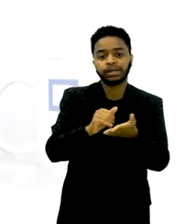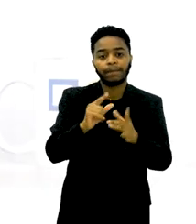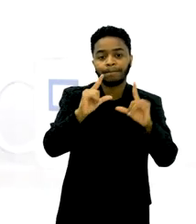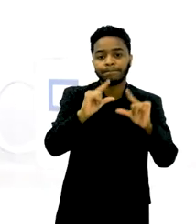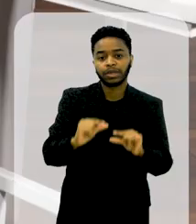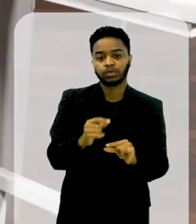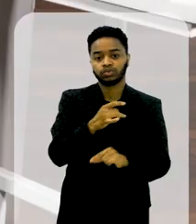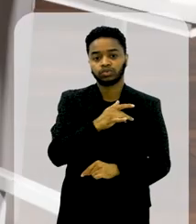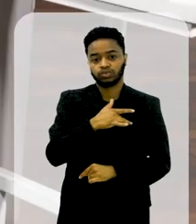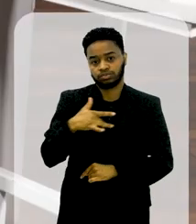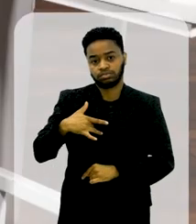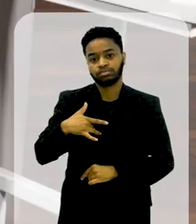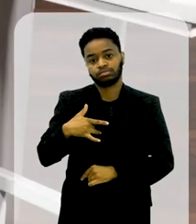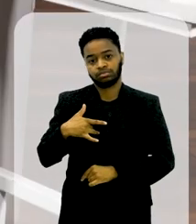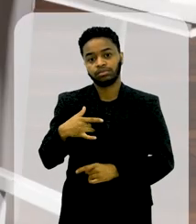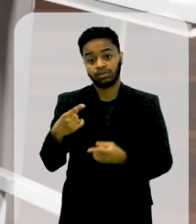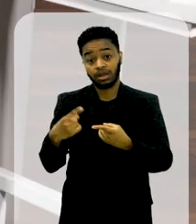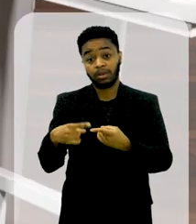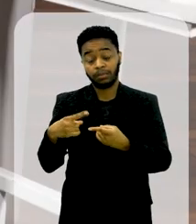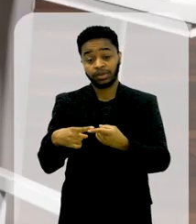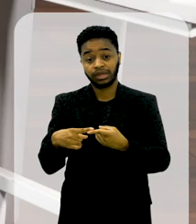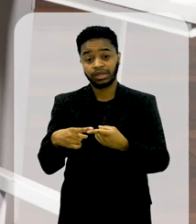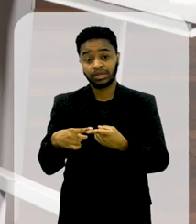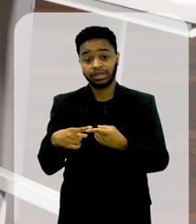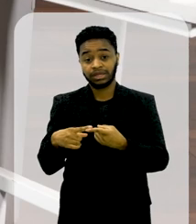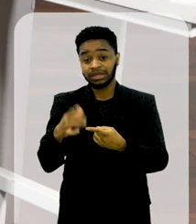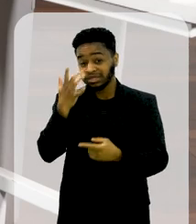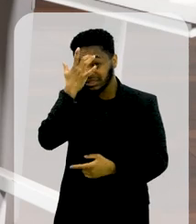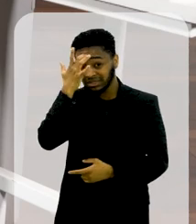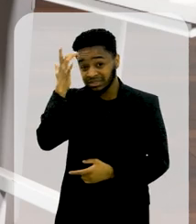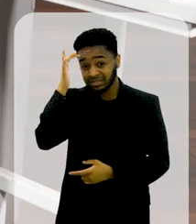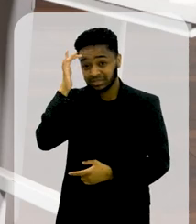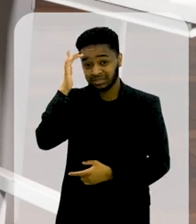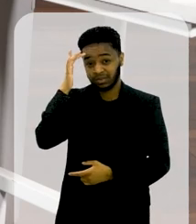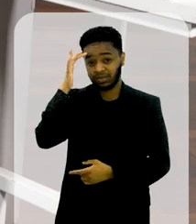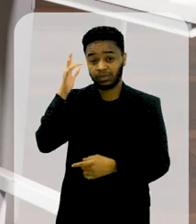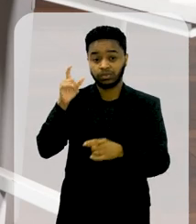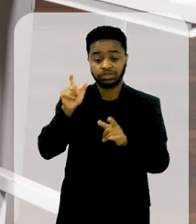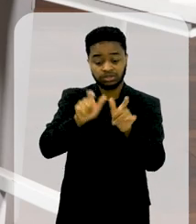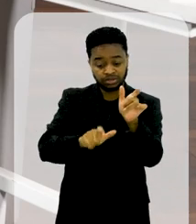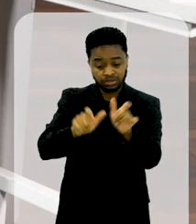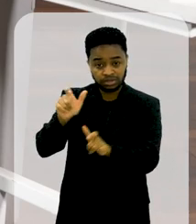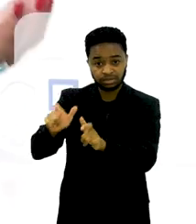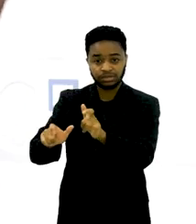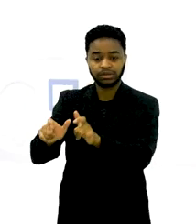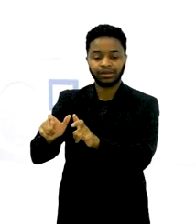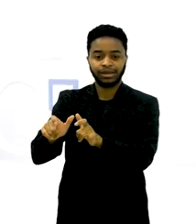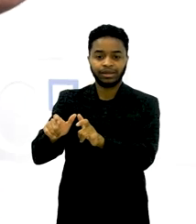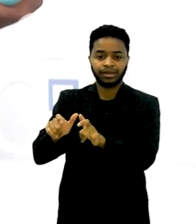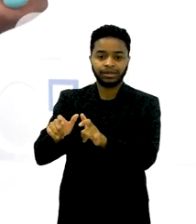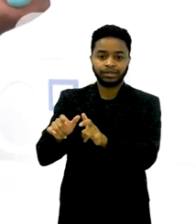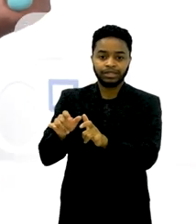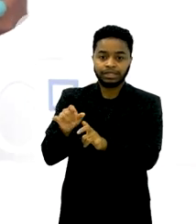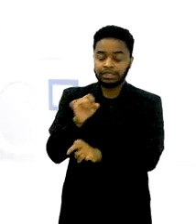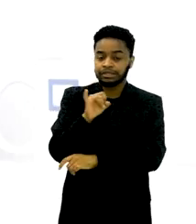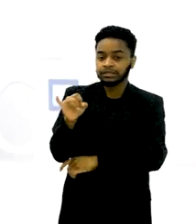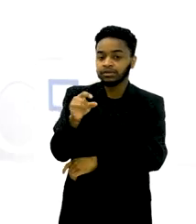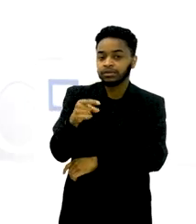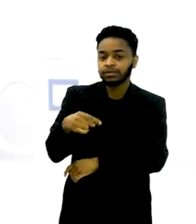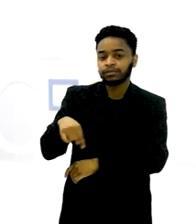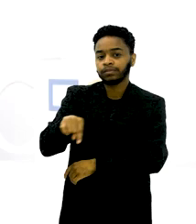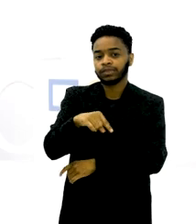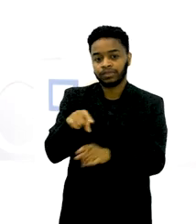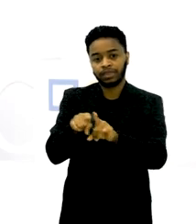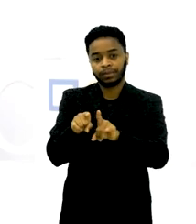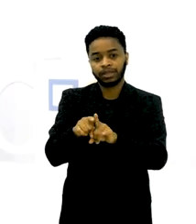hospital à vezes a questão da Saúde Mental das pessoas eh quando